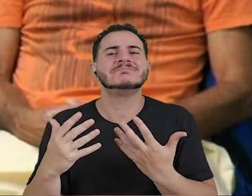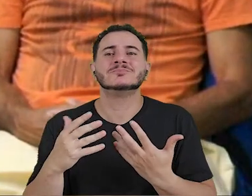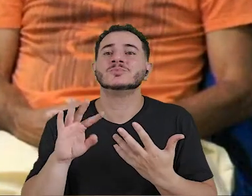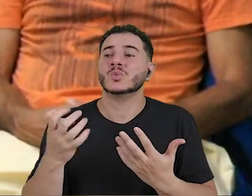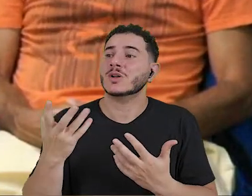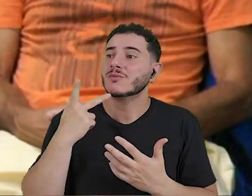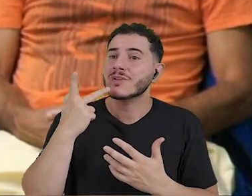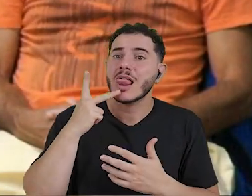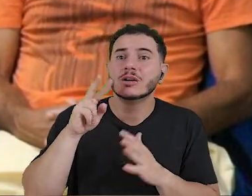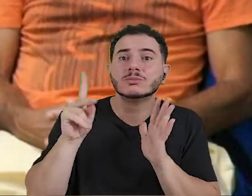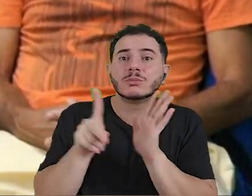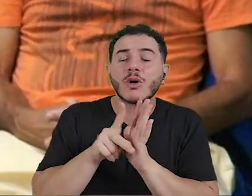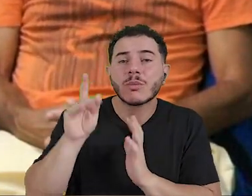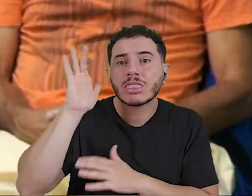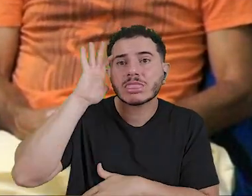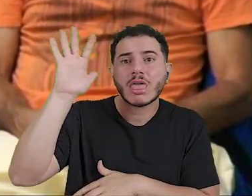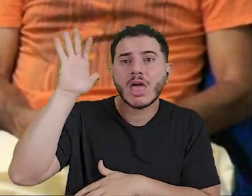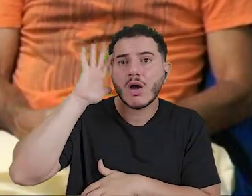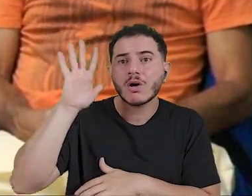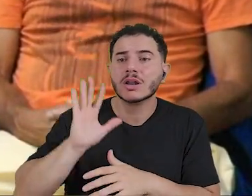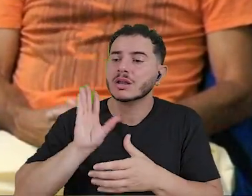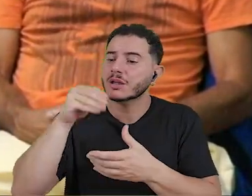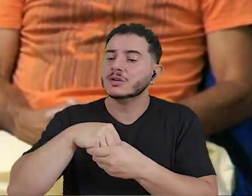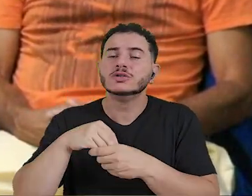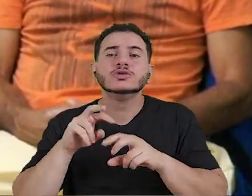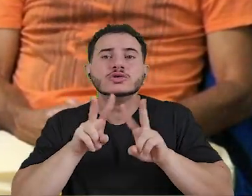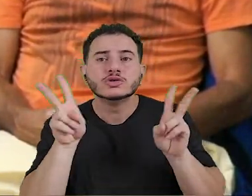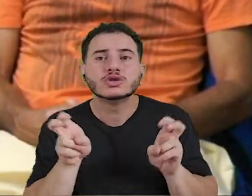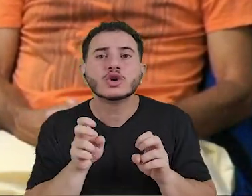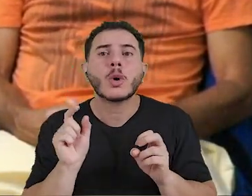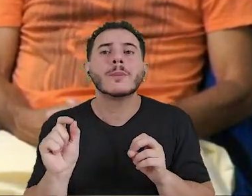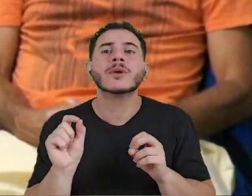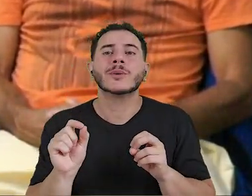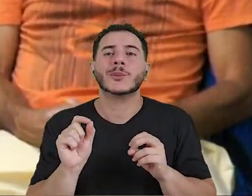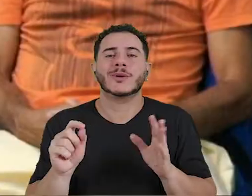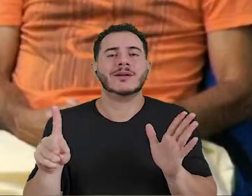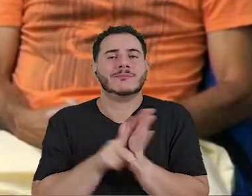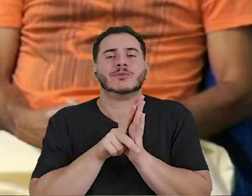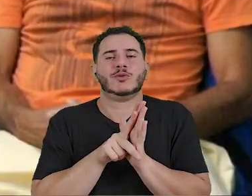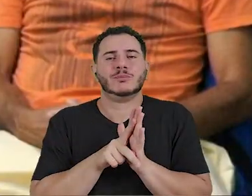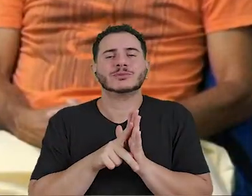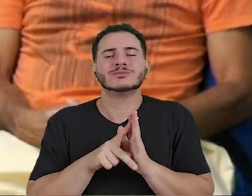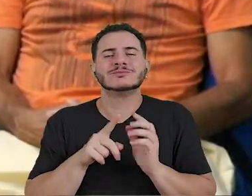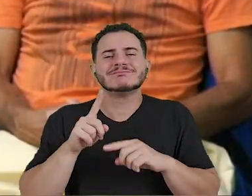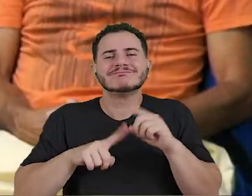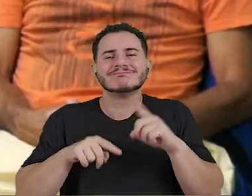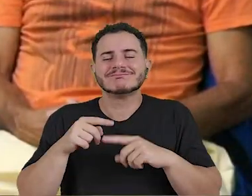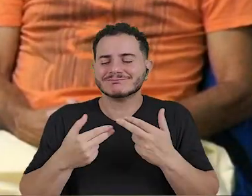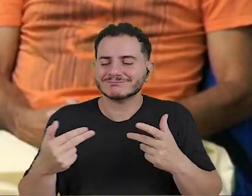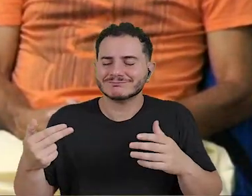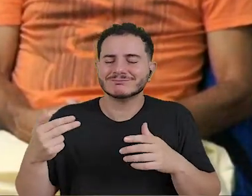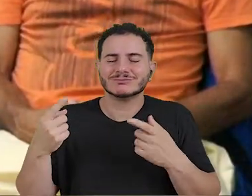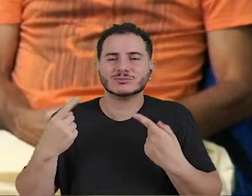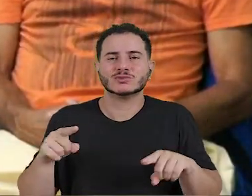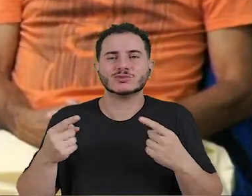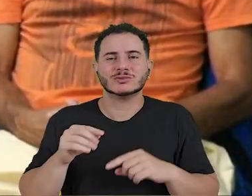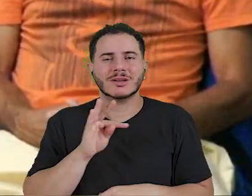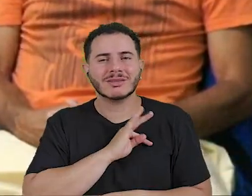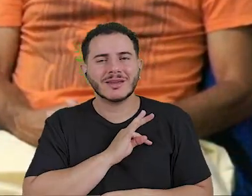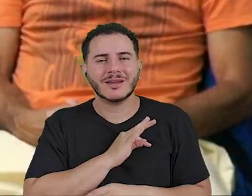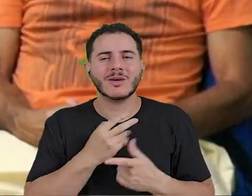teoria sobre instrumental, vem a fase